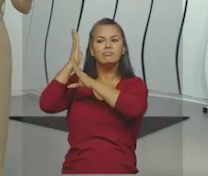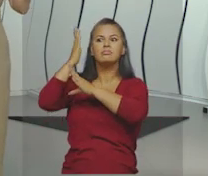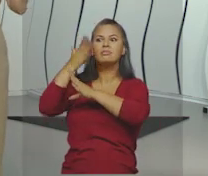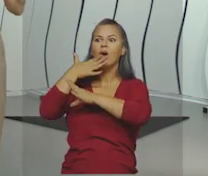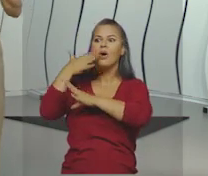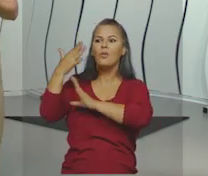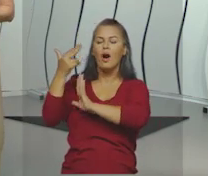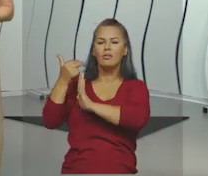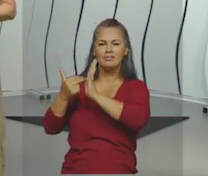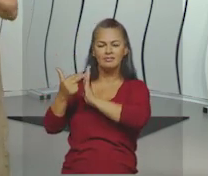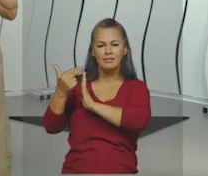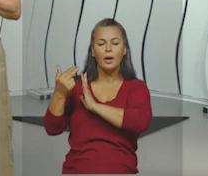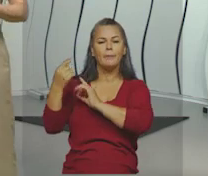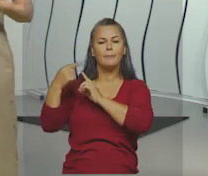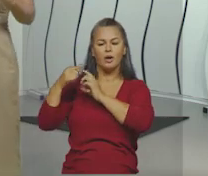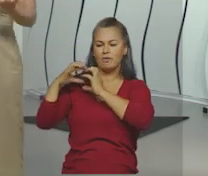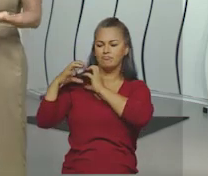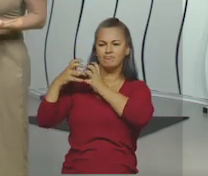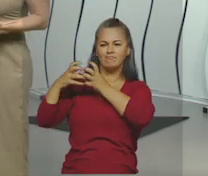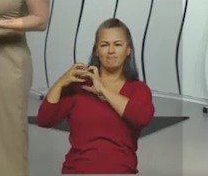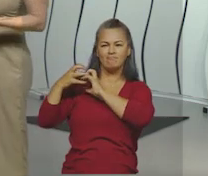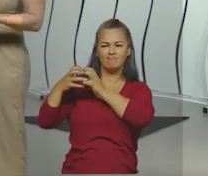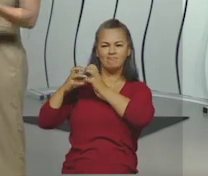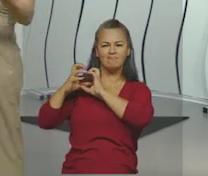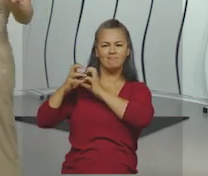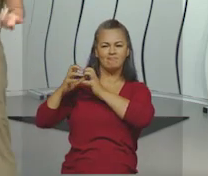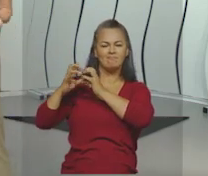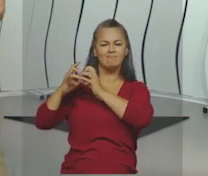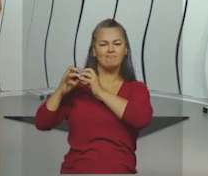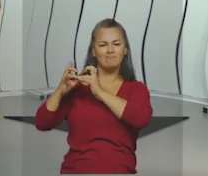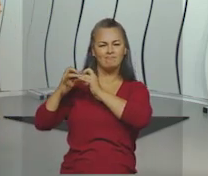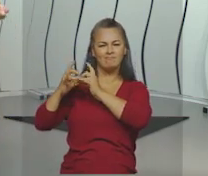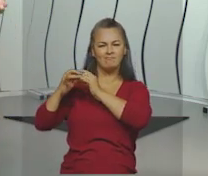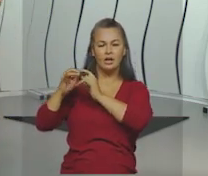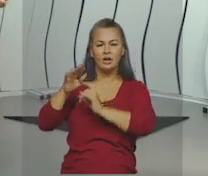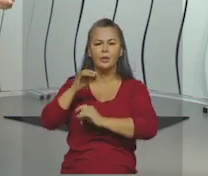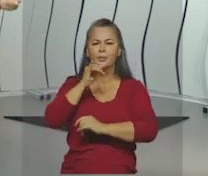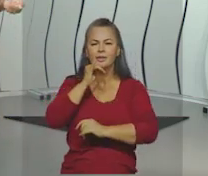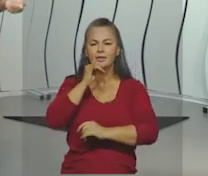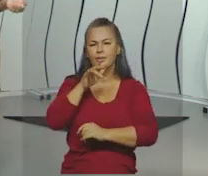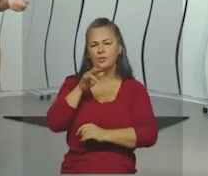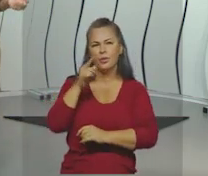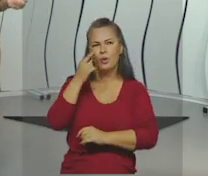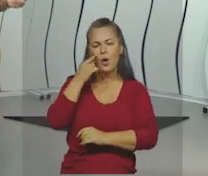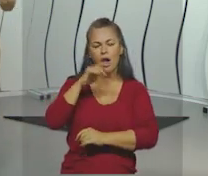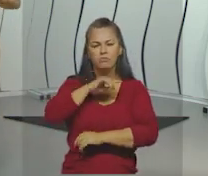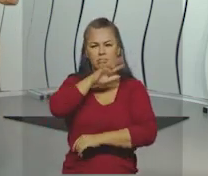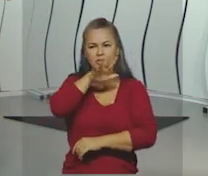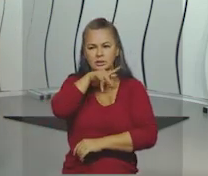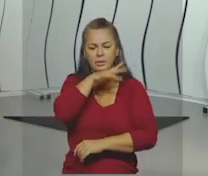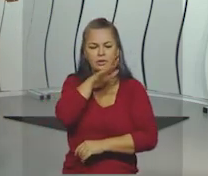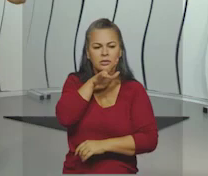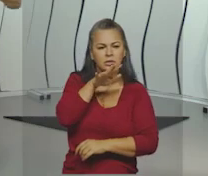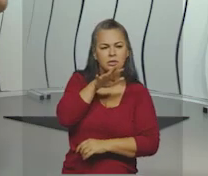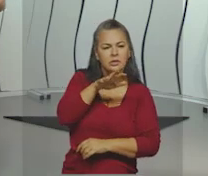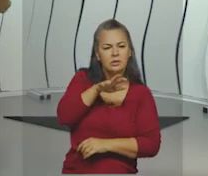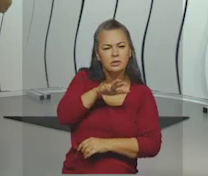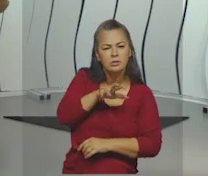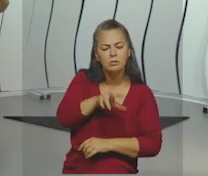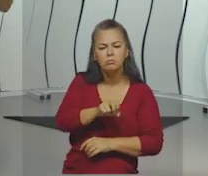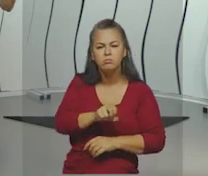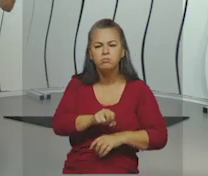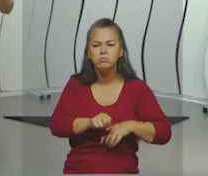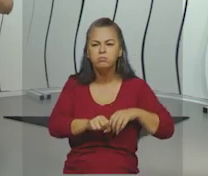muita plasticidade. Quanto mais experiência tem o ser, imagine só um animal caçando, né? Ele vai visualizar a